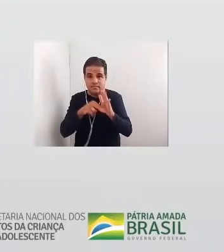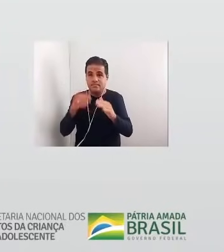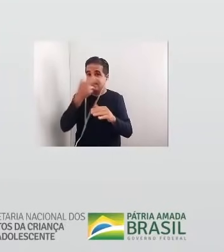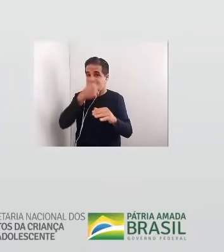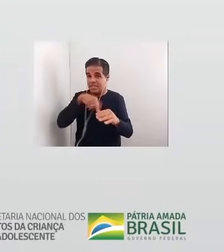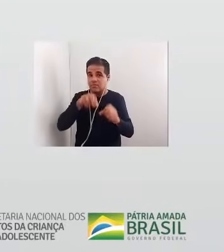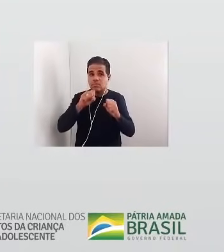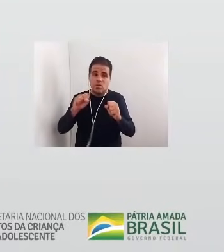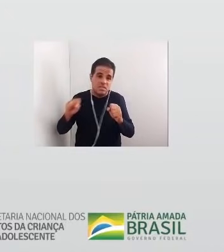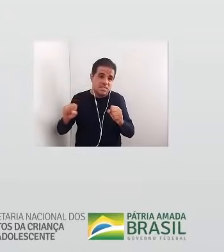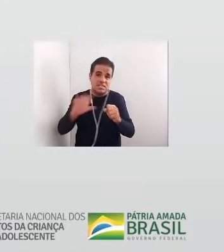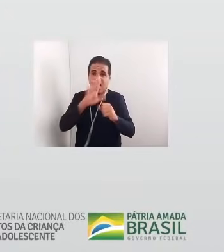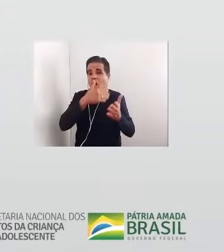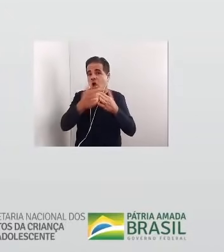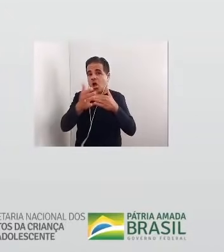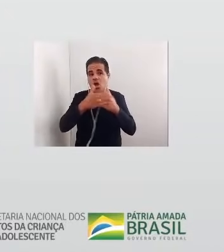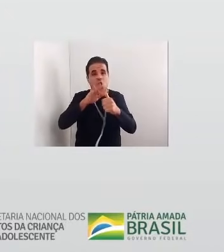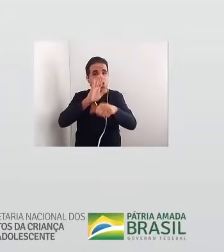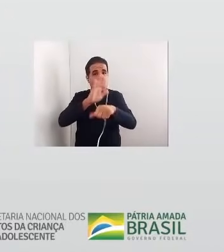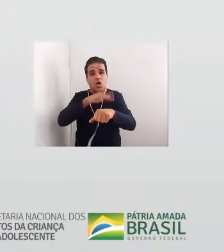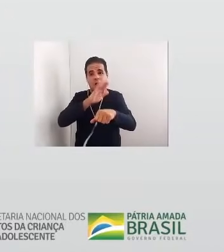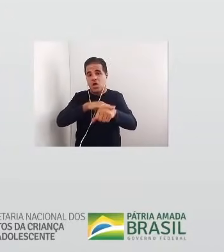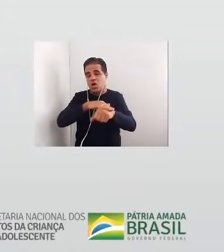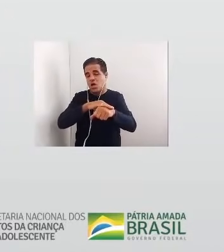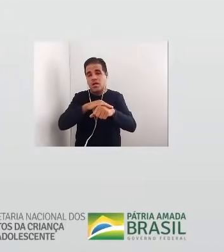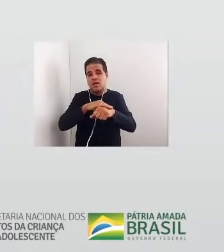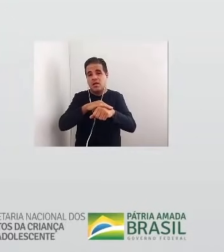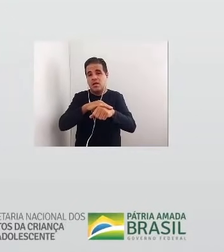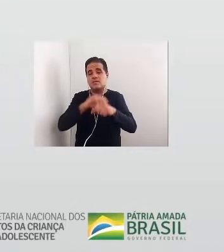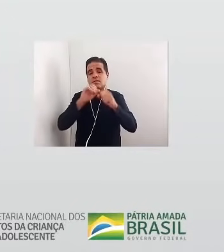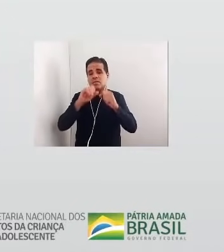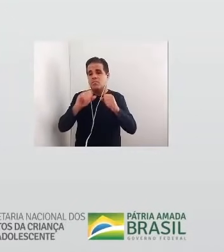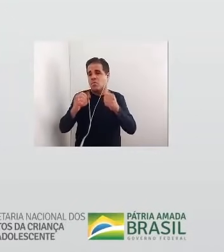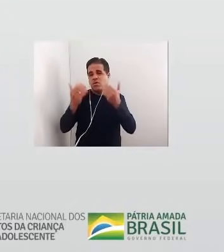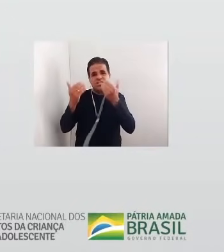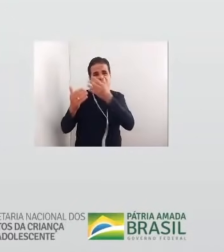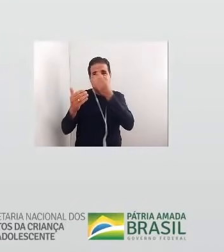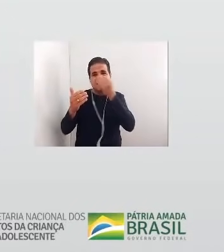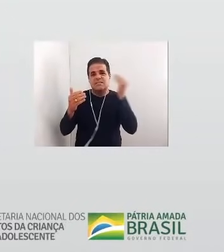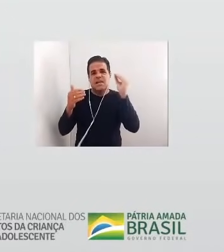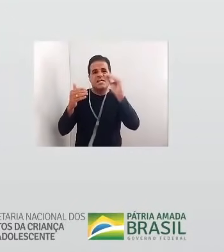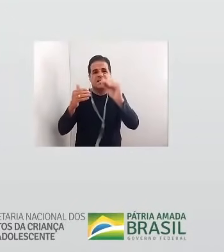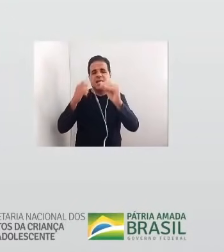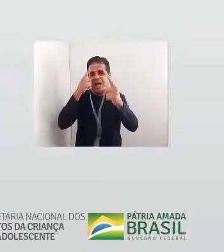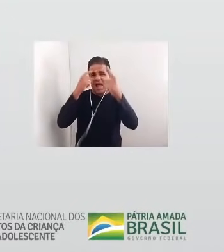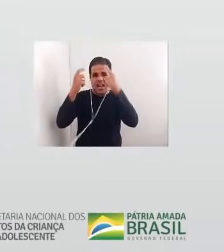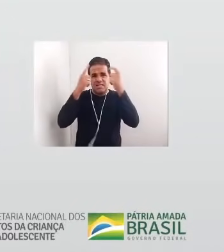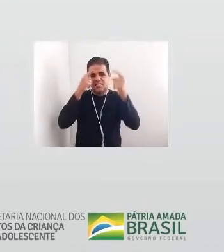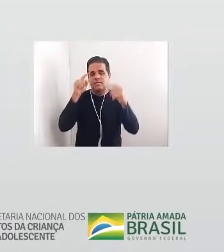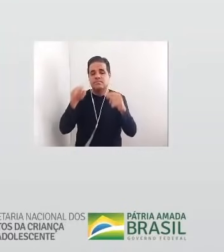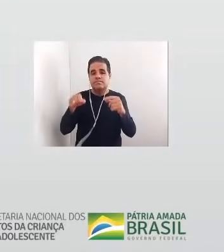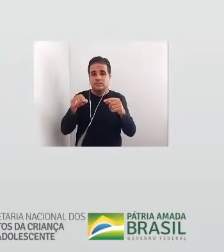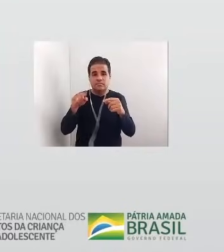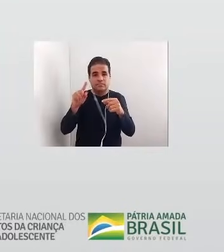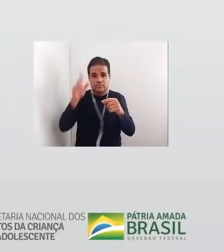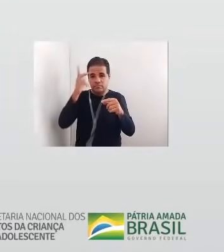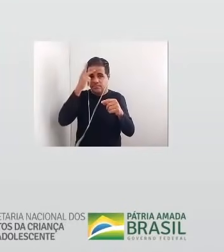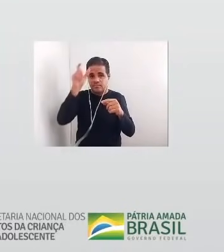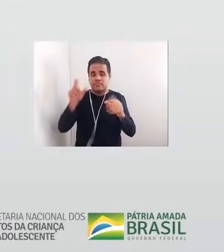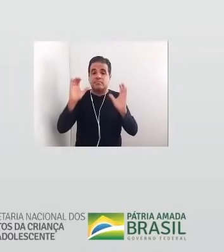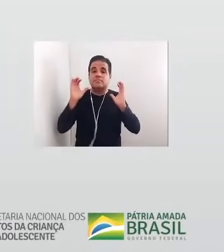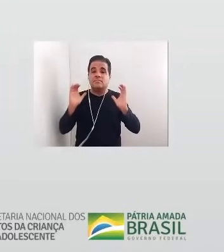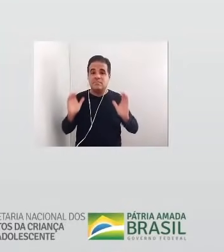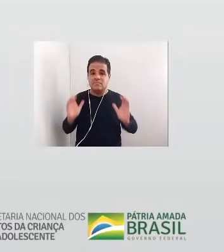de um templo a qualquer momento, quando você quiser. Pode rejeitar aquelas ideias e você não é um cidadão mais em vulnerabilidade ou em